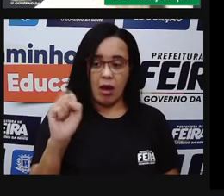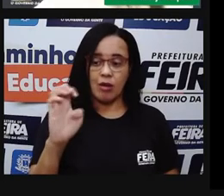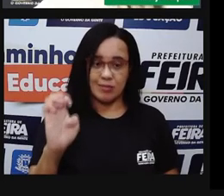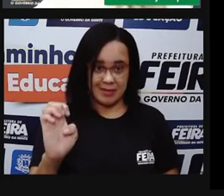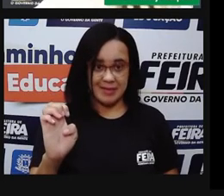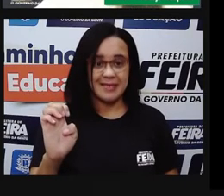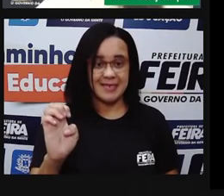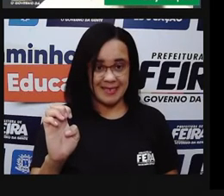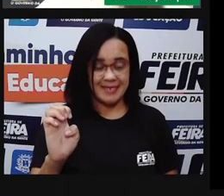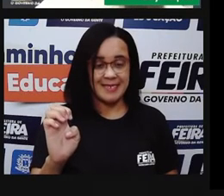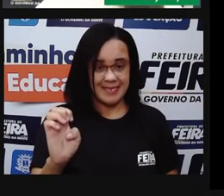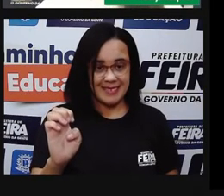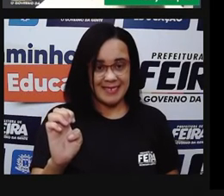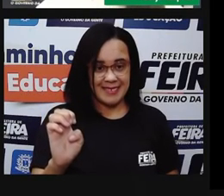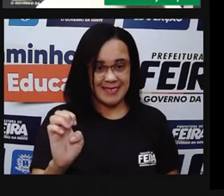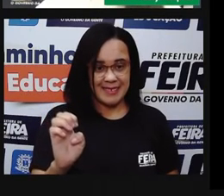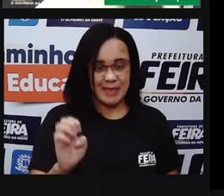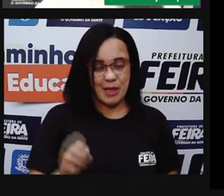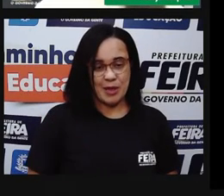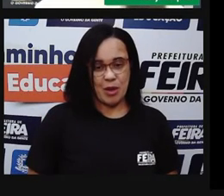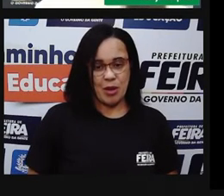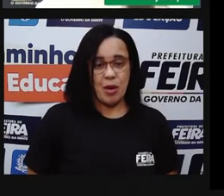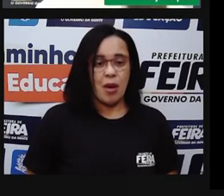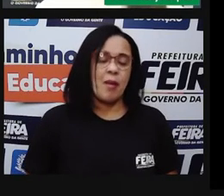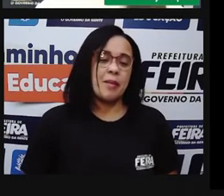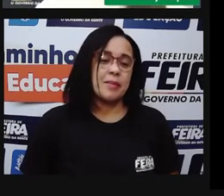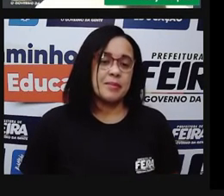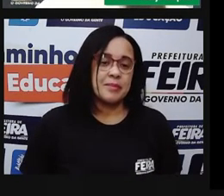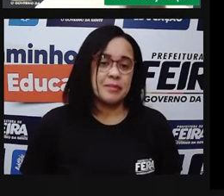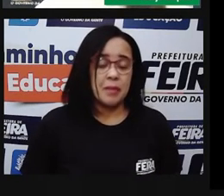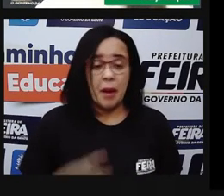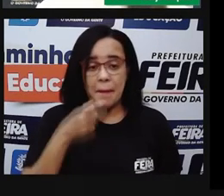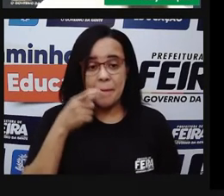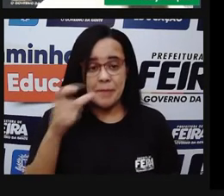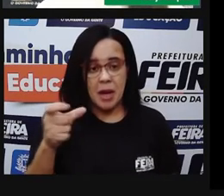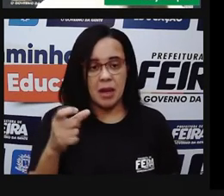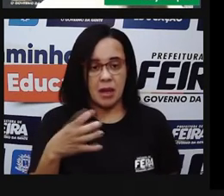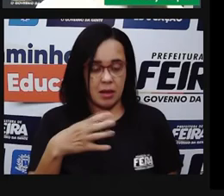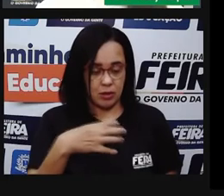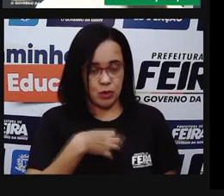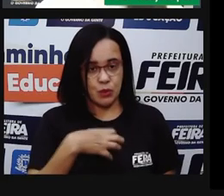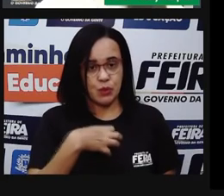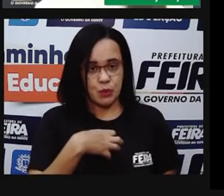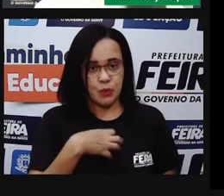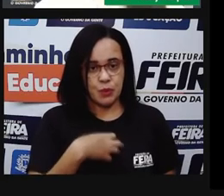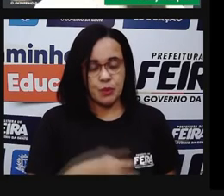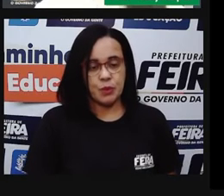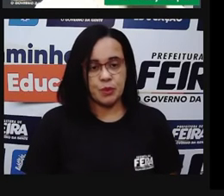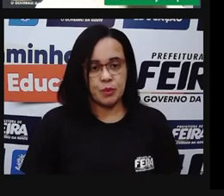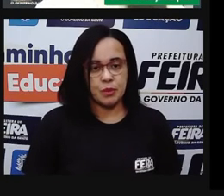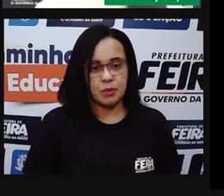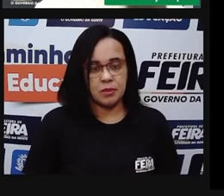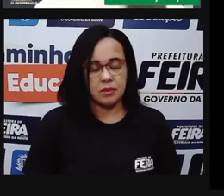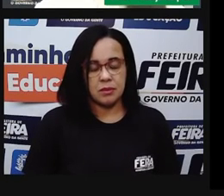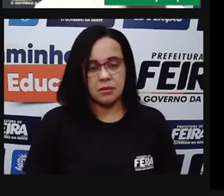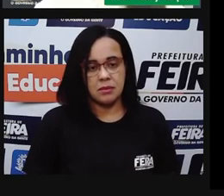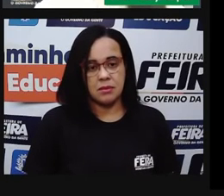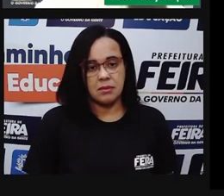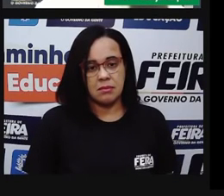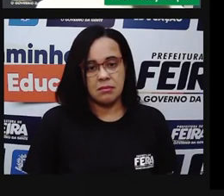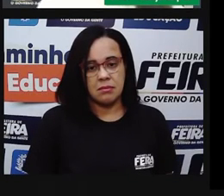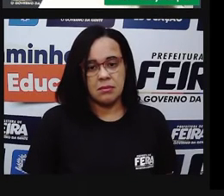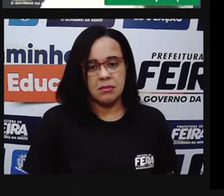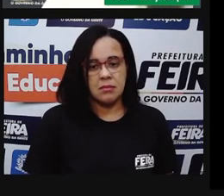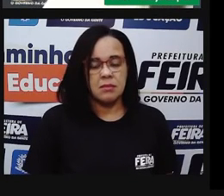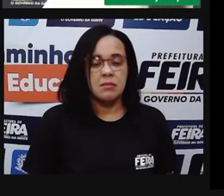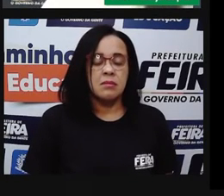acaba como se estivesse a gente soprando house, house. Ele tem esse som, é uma aspiração. E também,